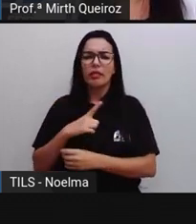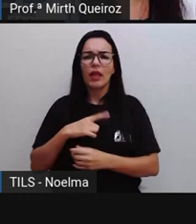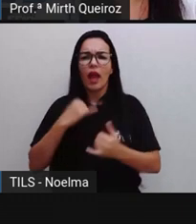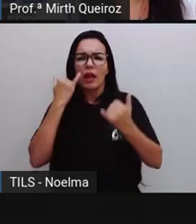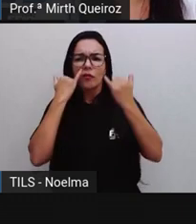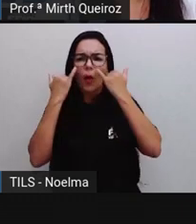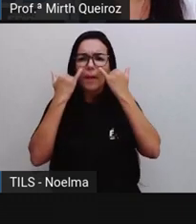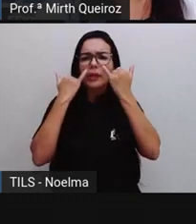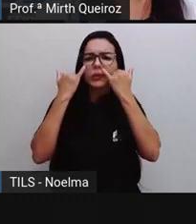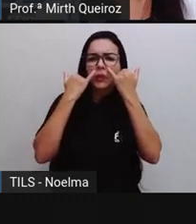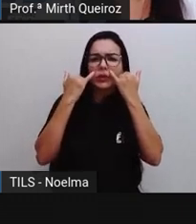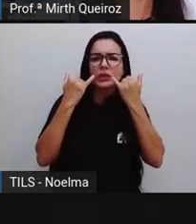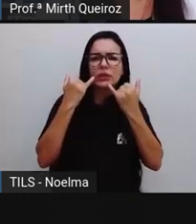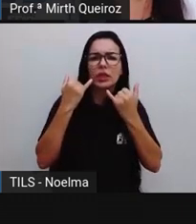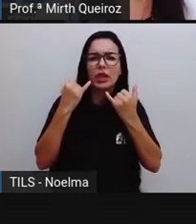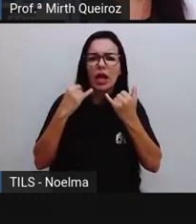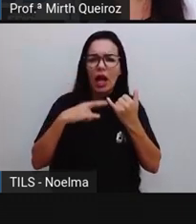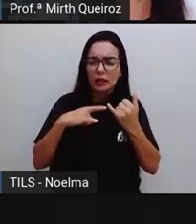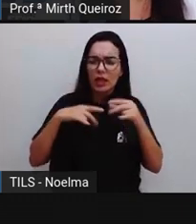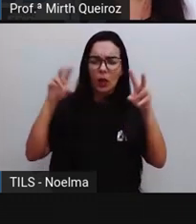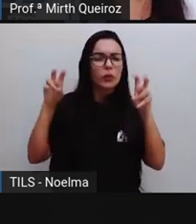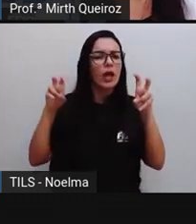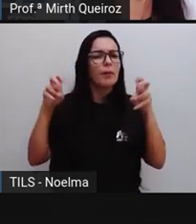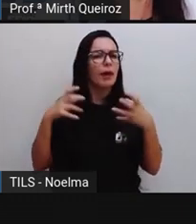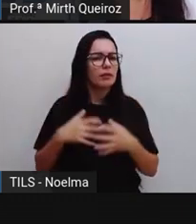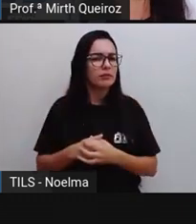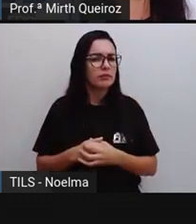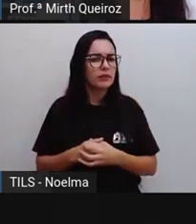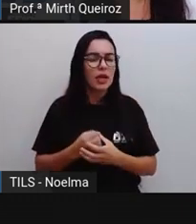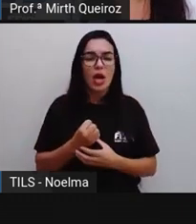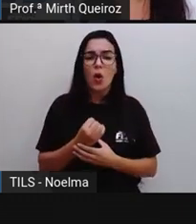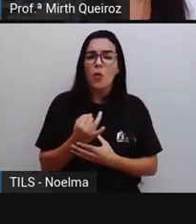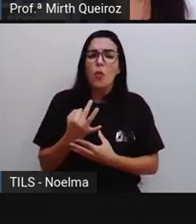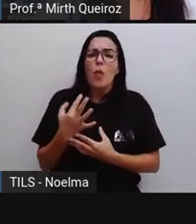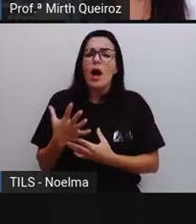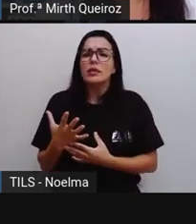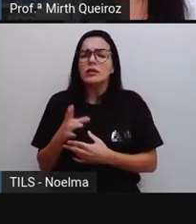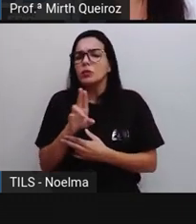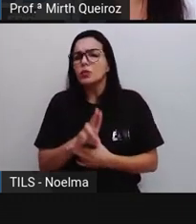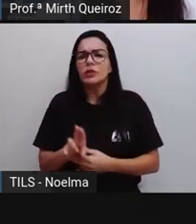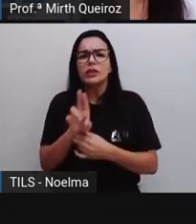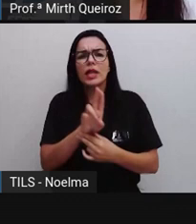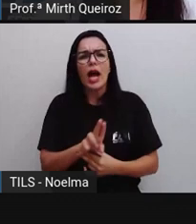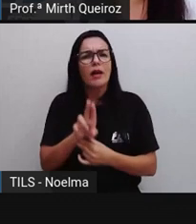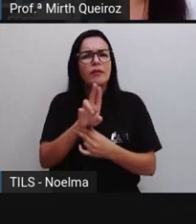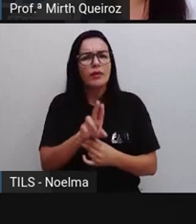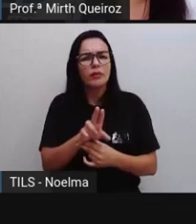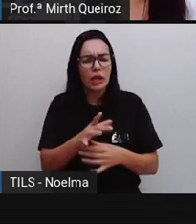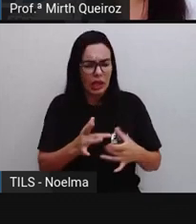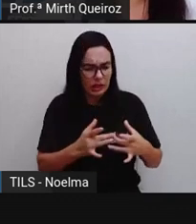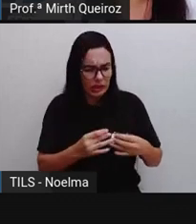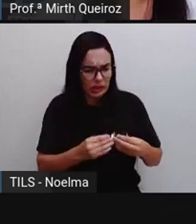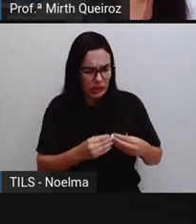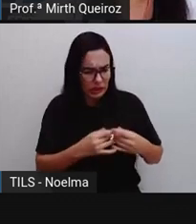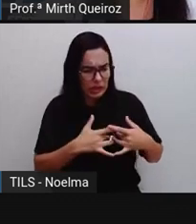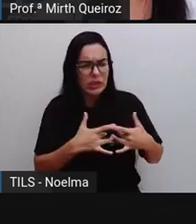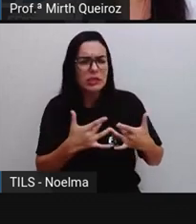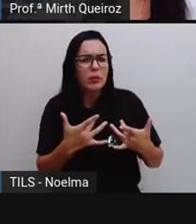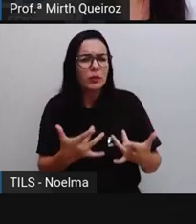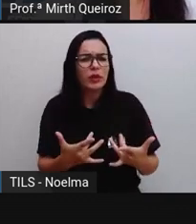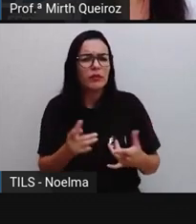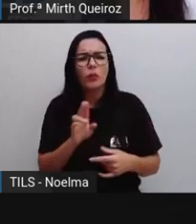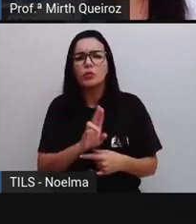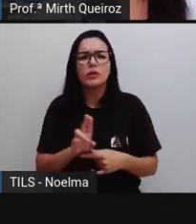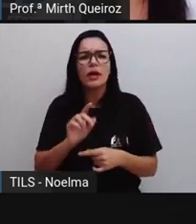informações em relação a esse tema? Quais eram os recursos que eram disponíveis para eles neste período aí, para que